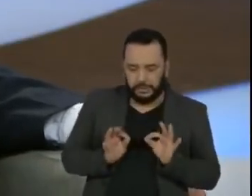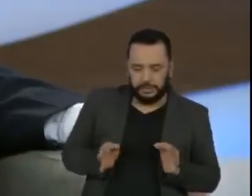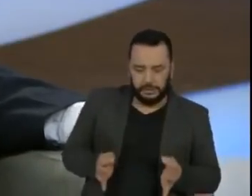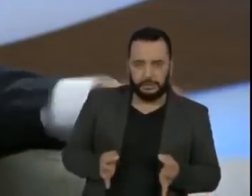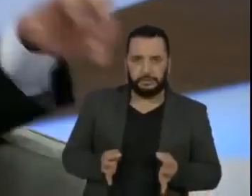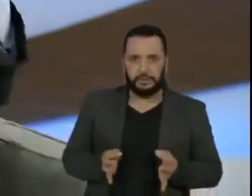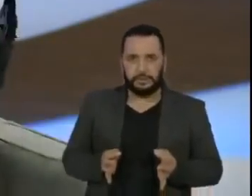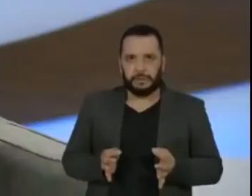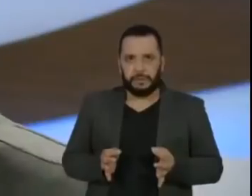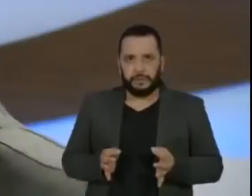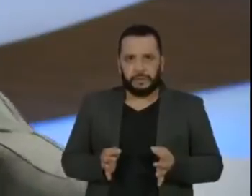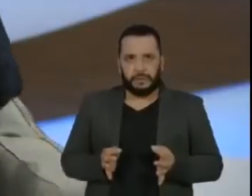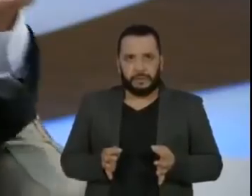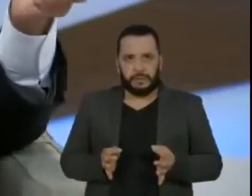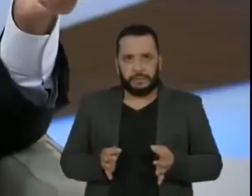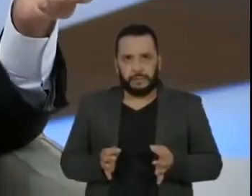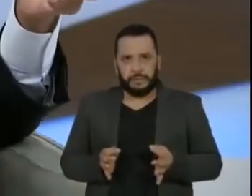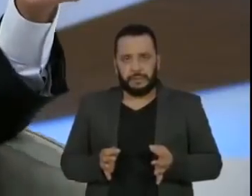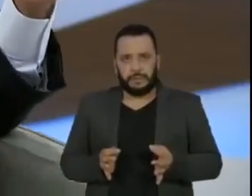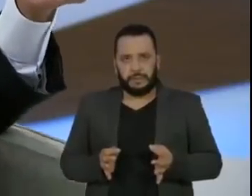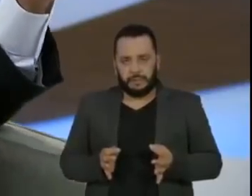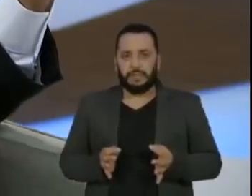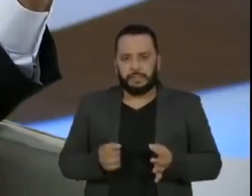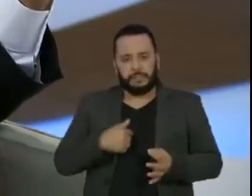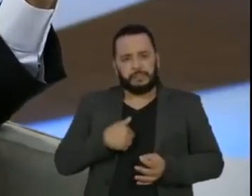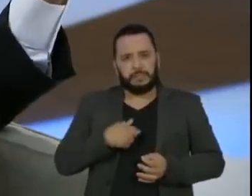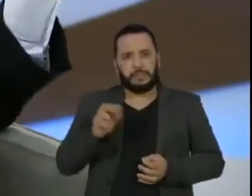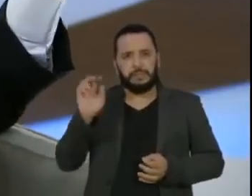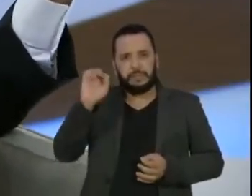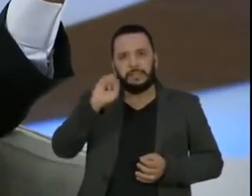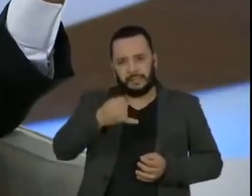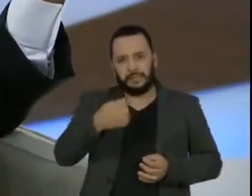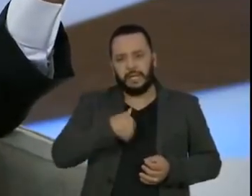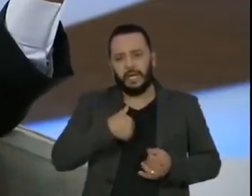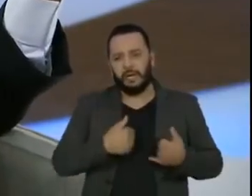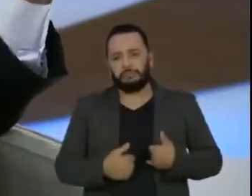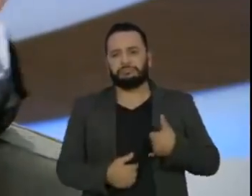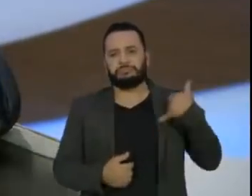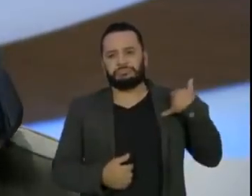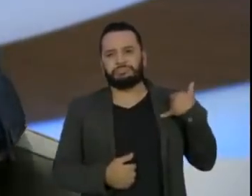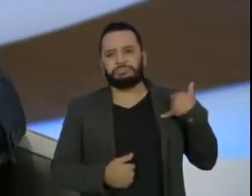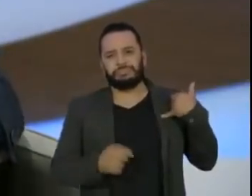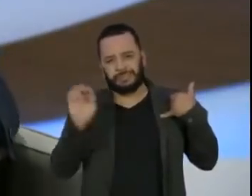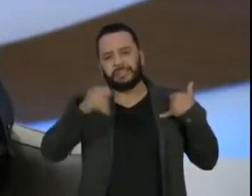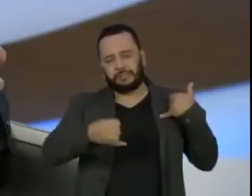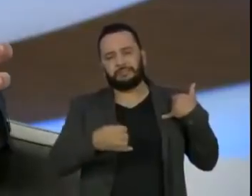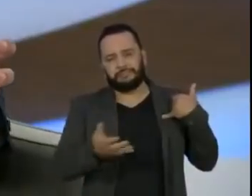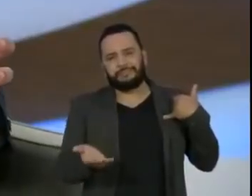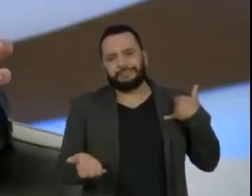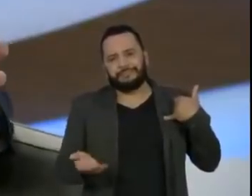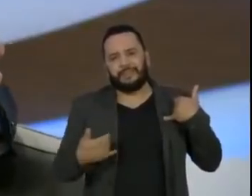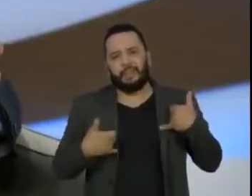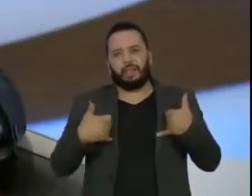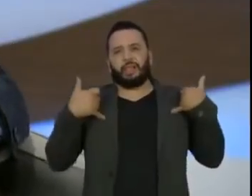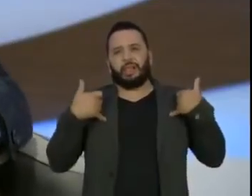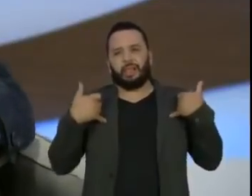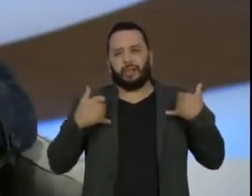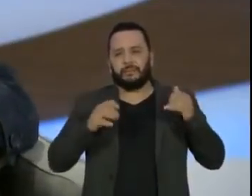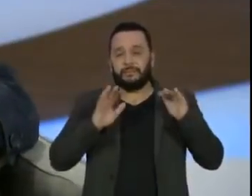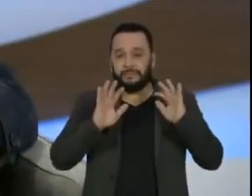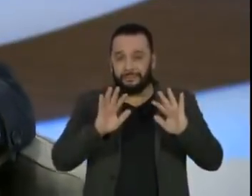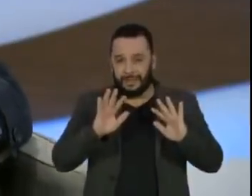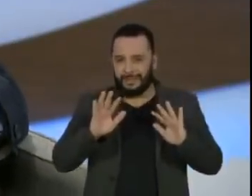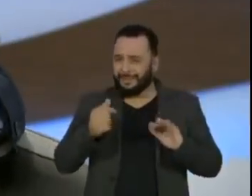da livres para falar isso sempre você é tomado às vezes vai fazer mas aquela aquela